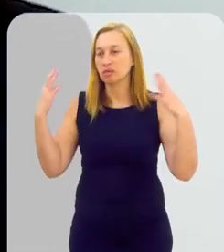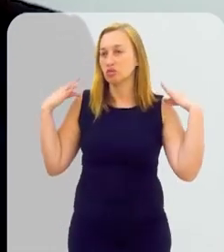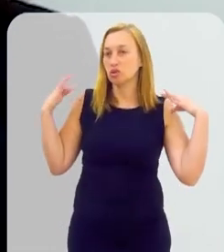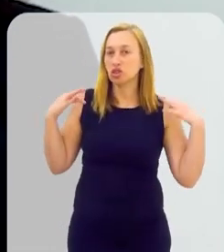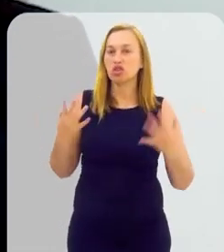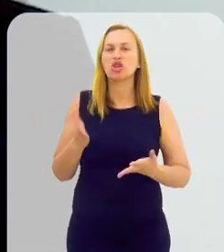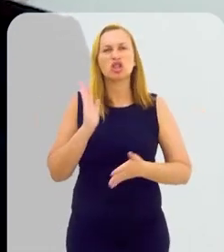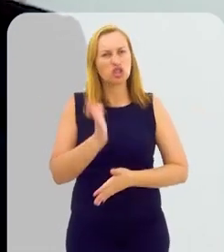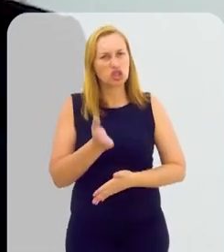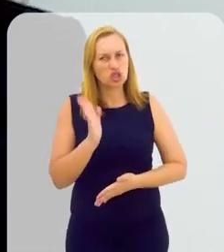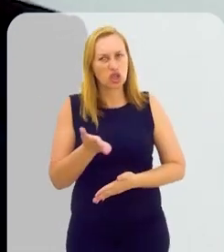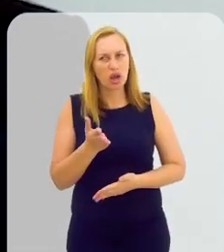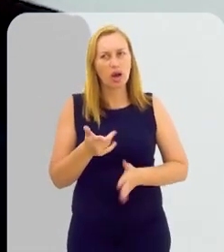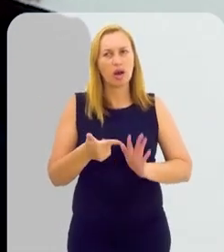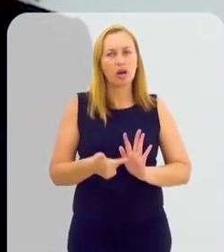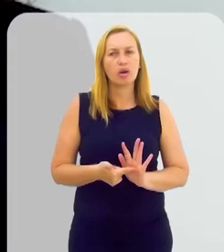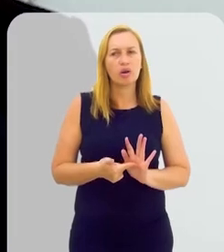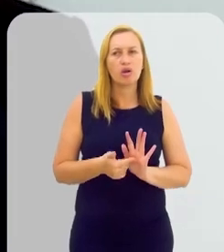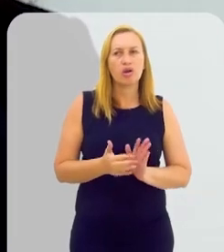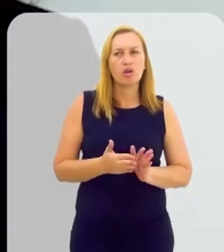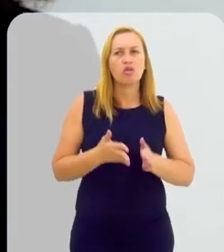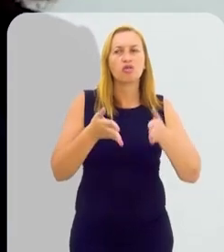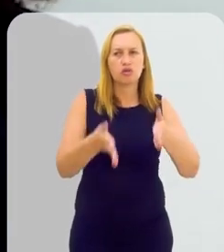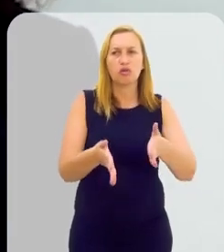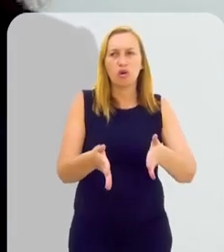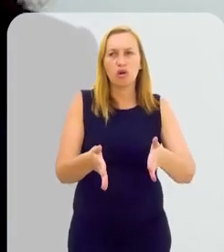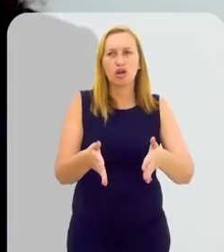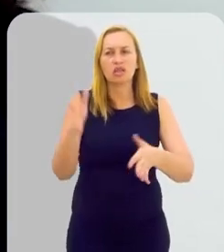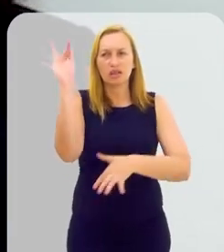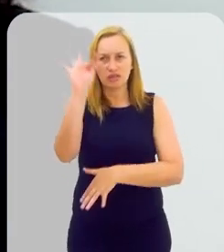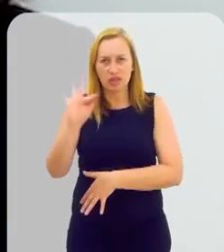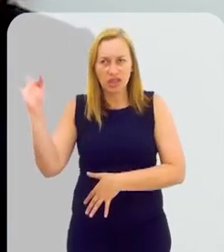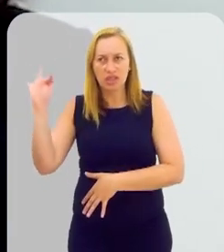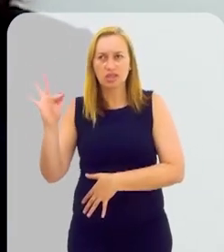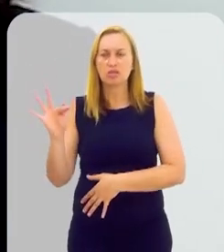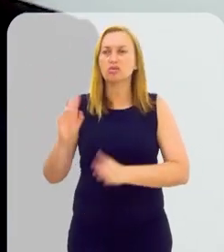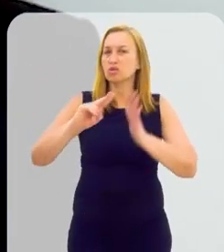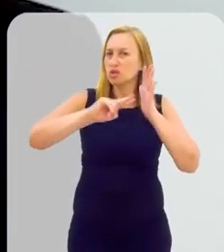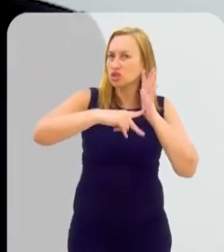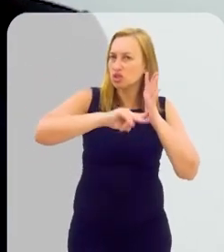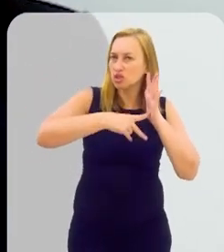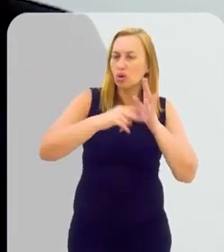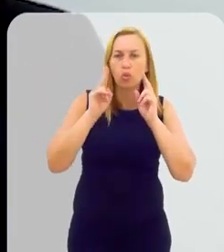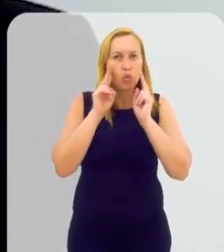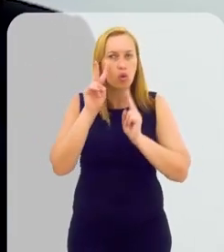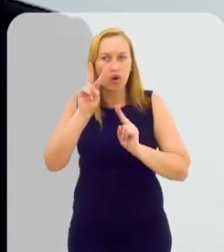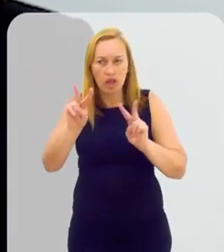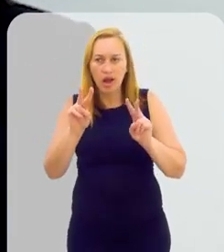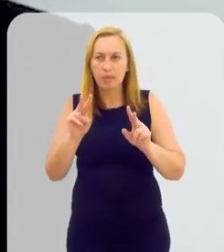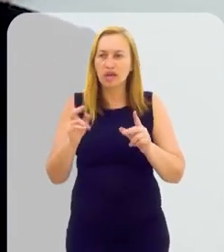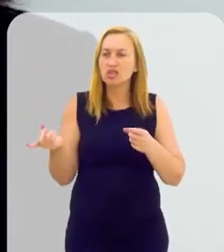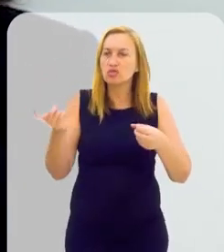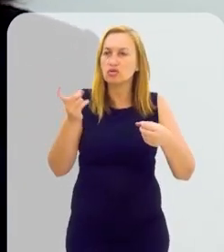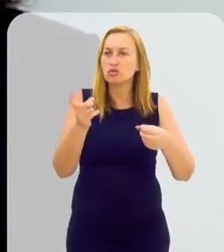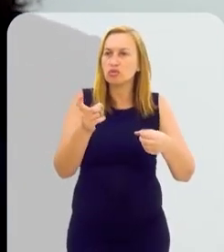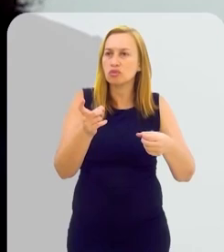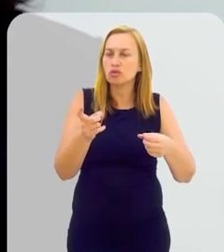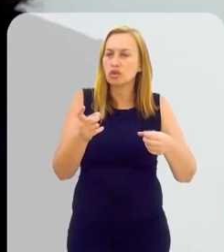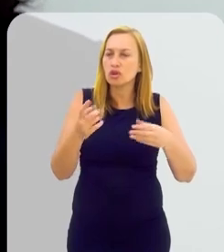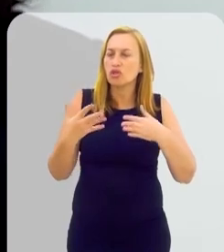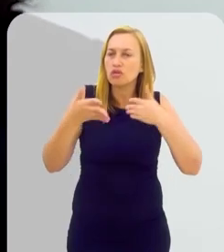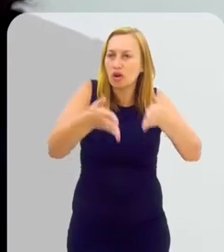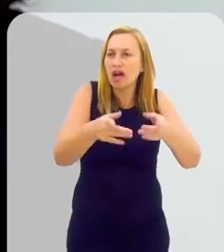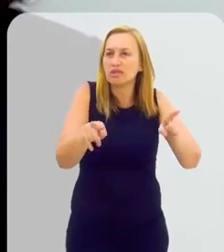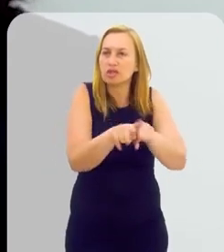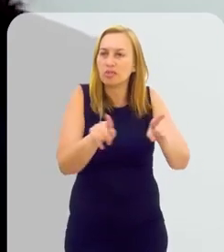distância. Isso já se reflete nas demandas para a federação desses sindicatos e um olhar mais voltado também a